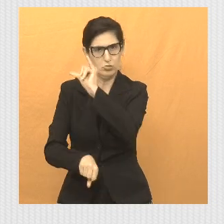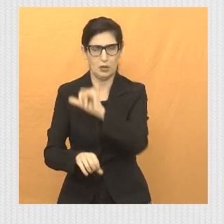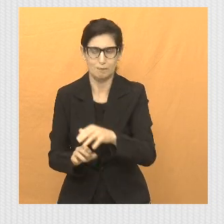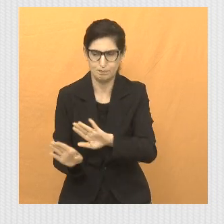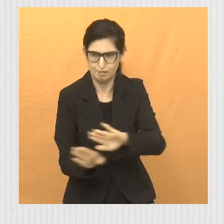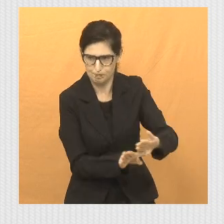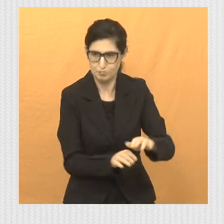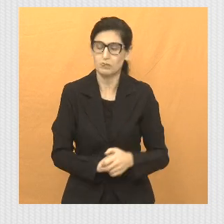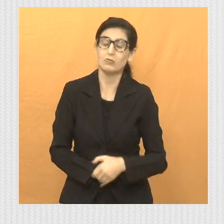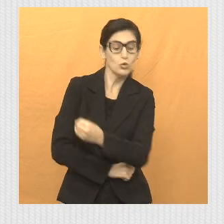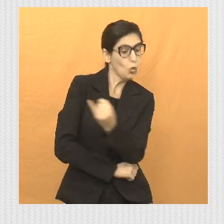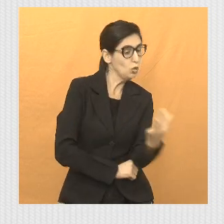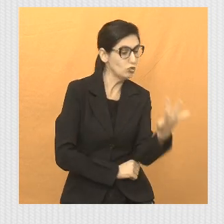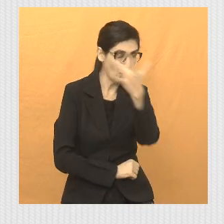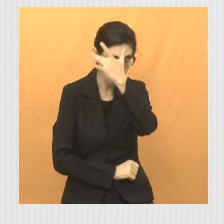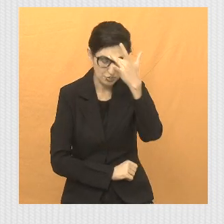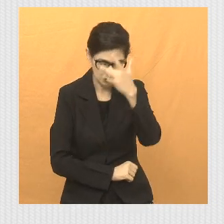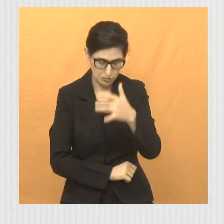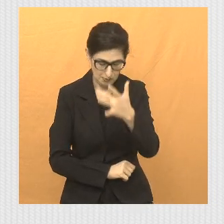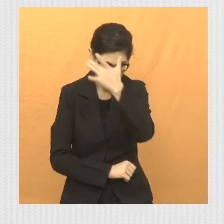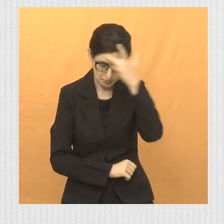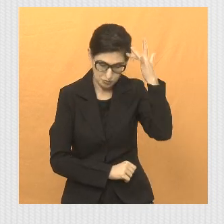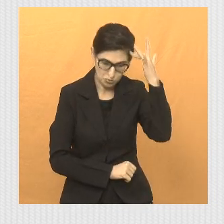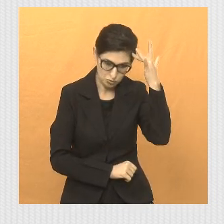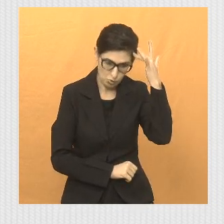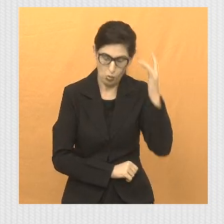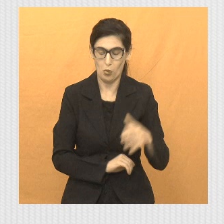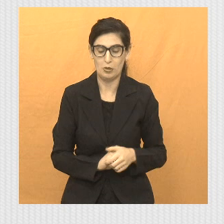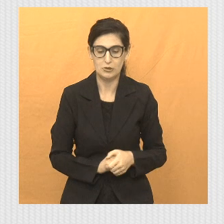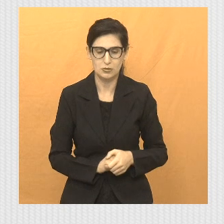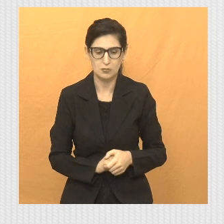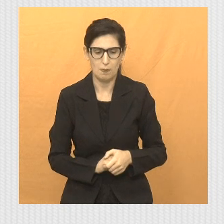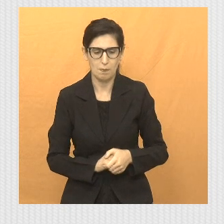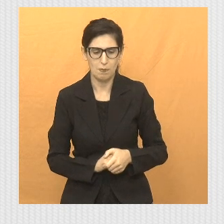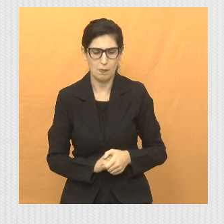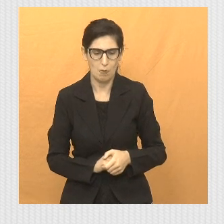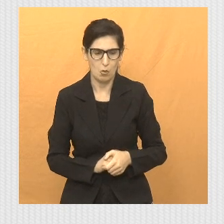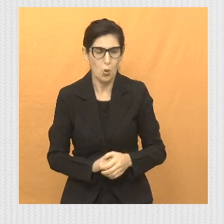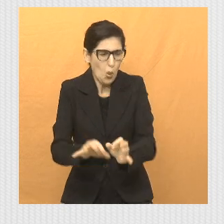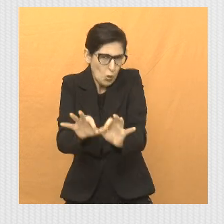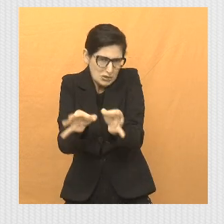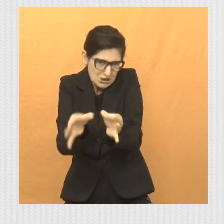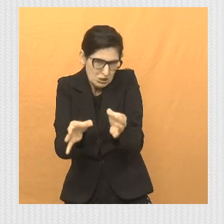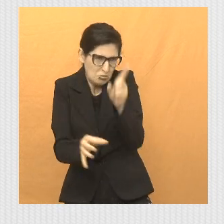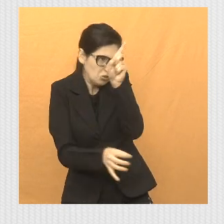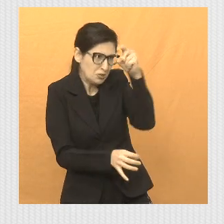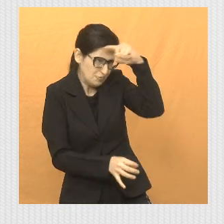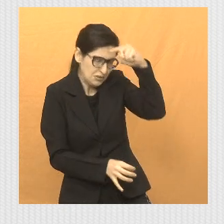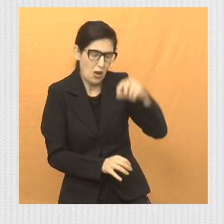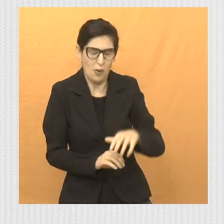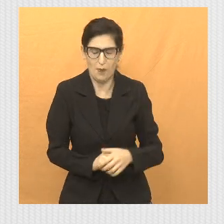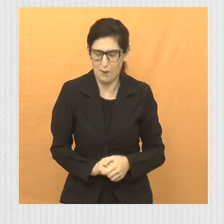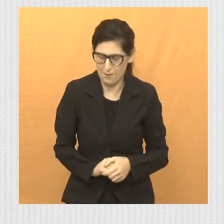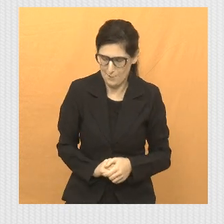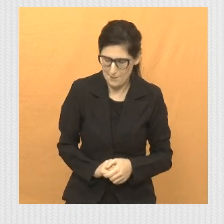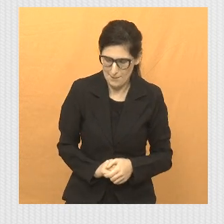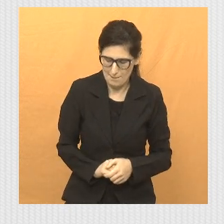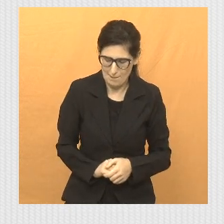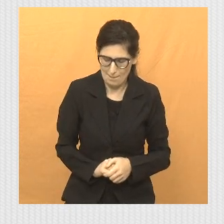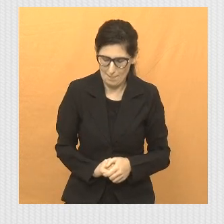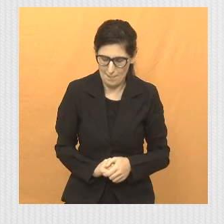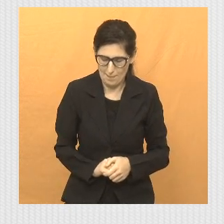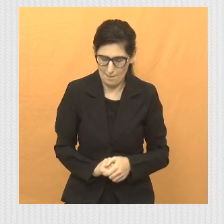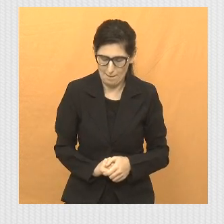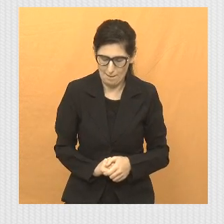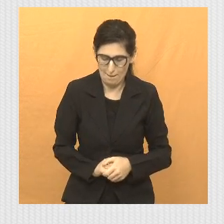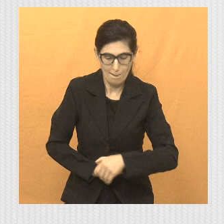por habitantes, na rede básica, quando nós avaliamos